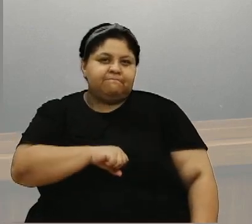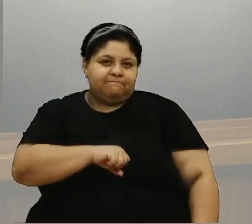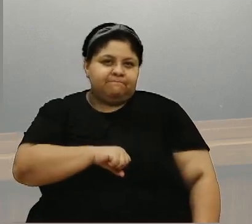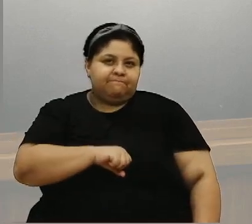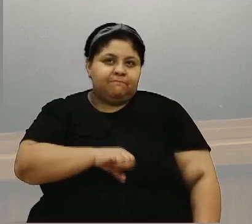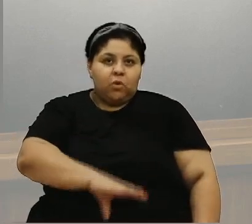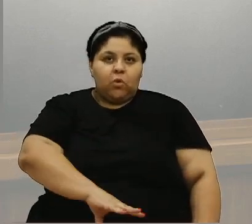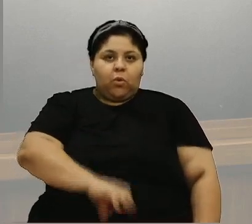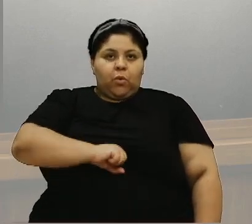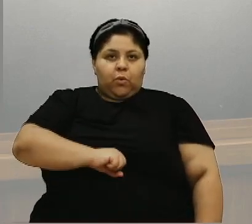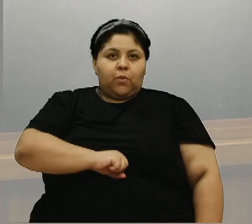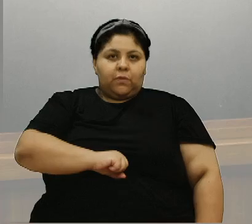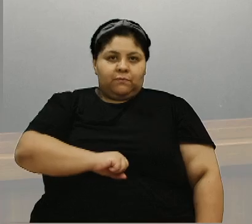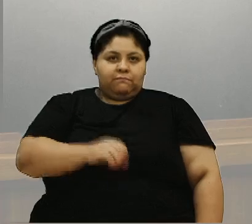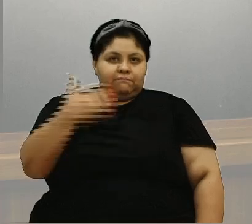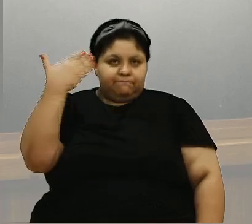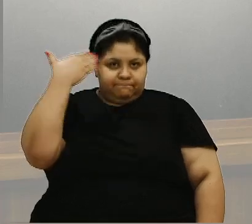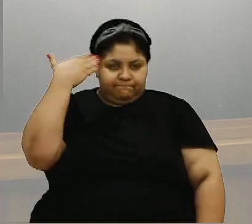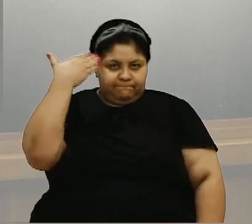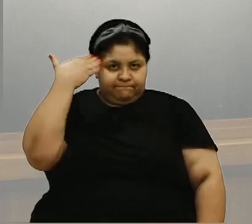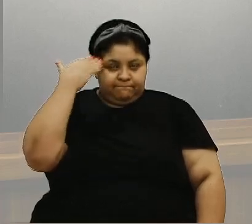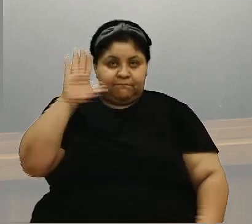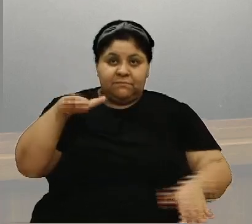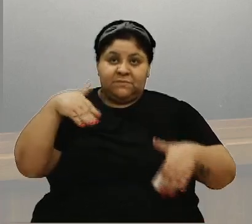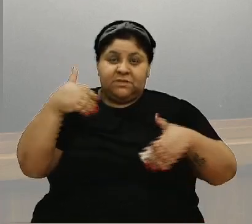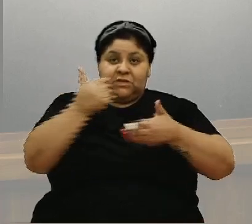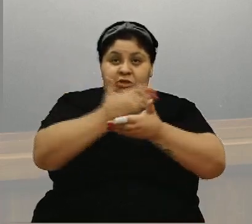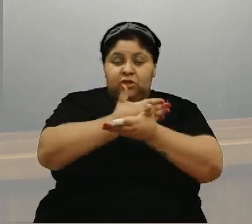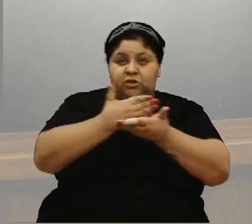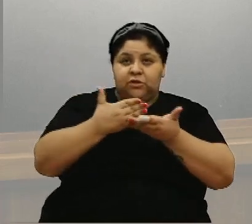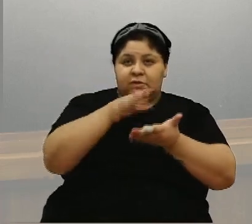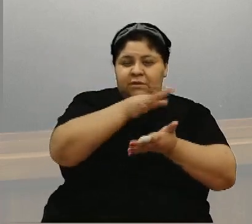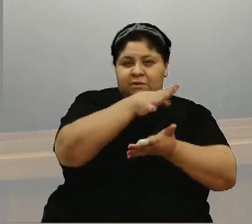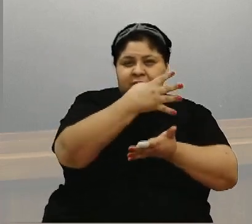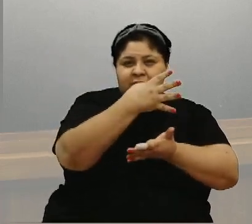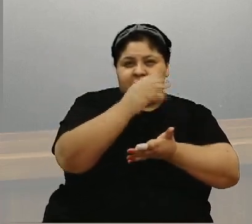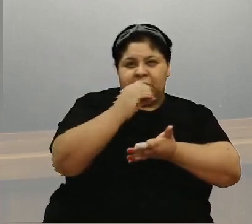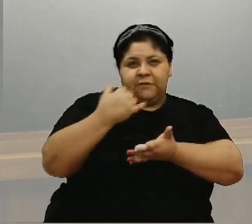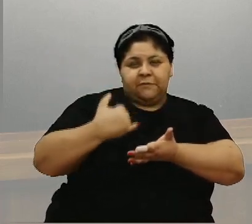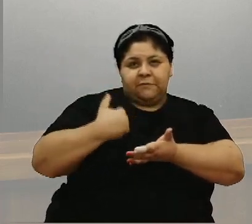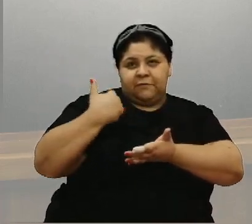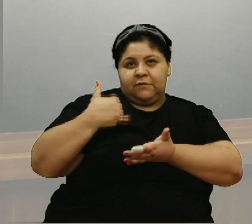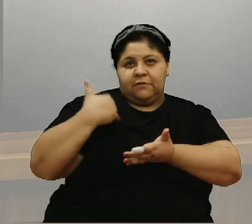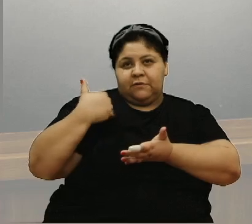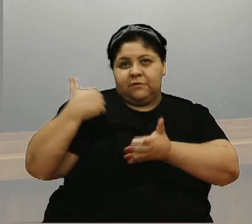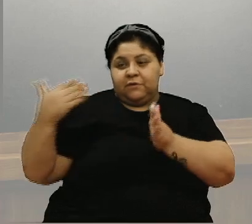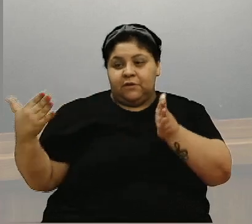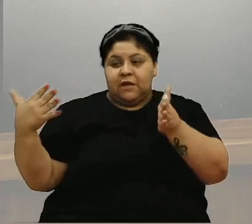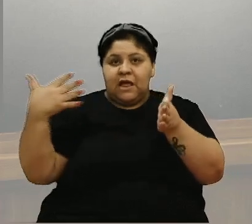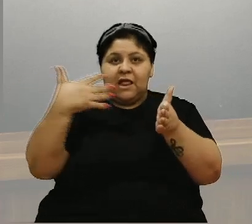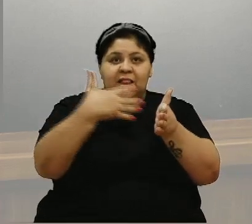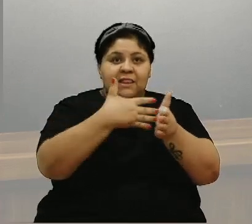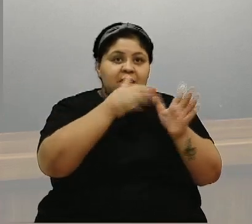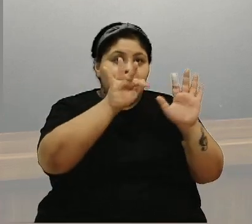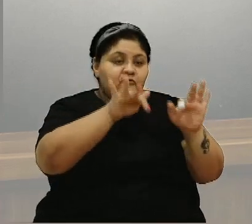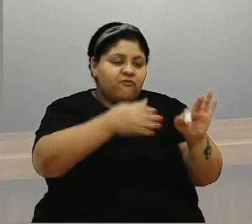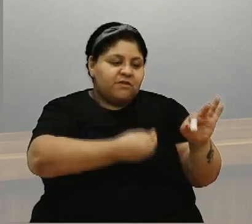da pós-menopausa. Então, ele começa em torno dos 40 anos e vai até o fim da vida da